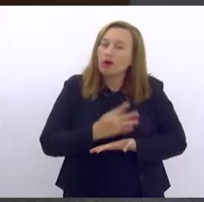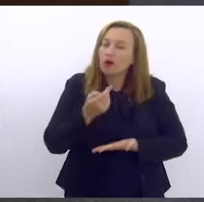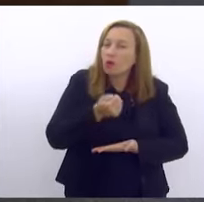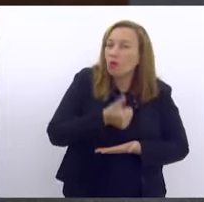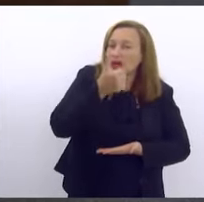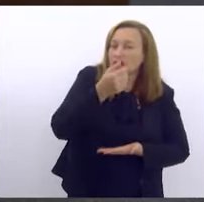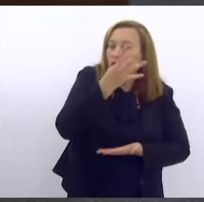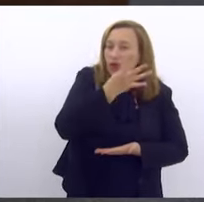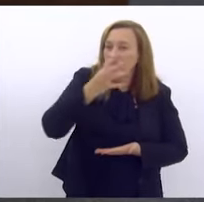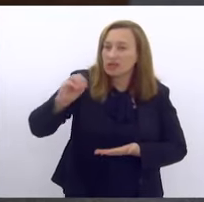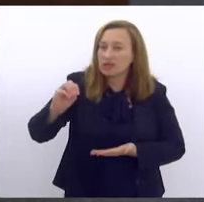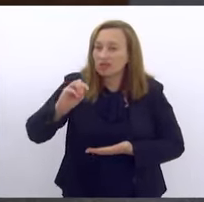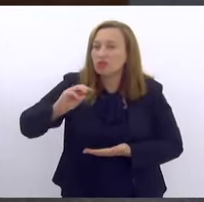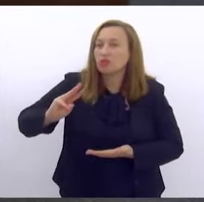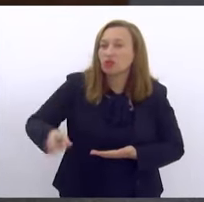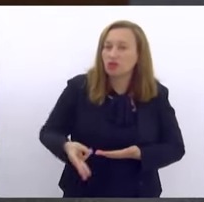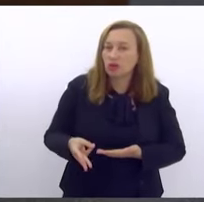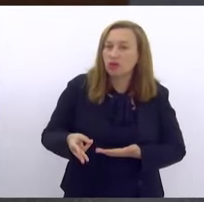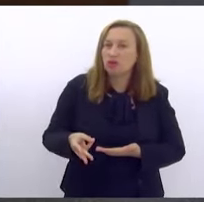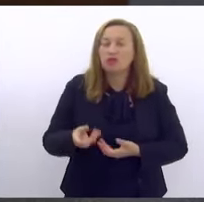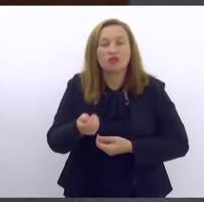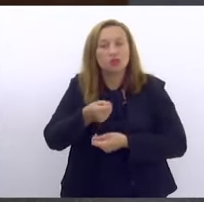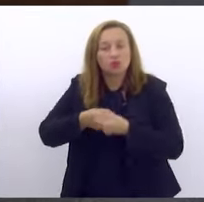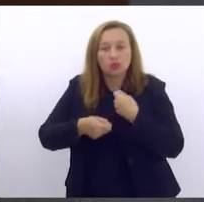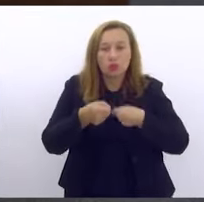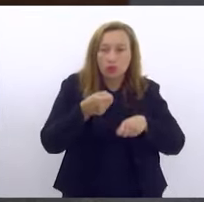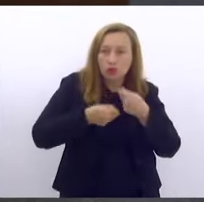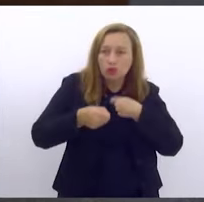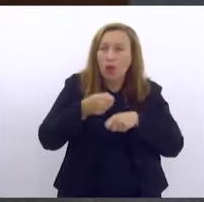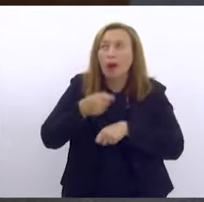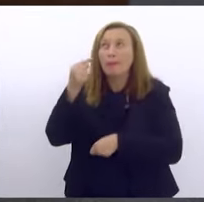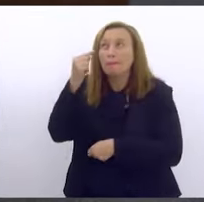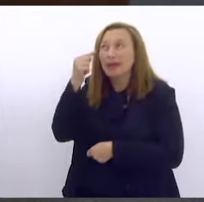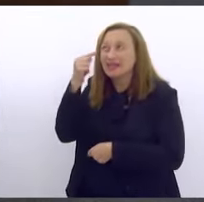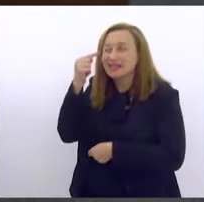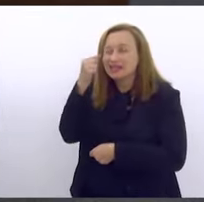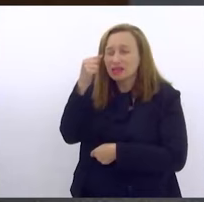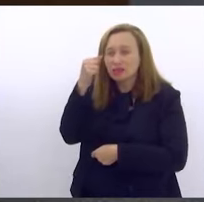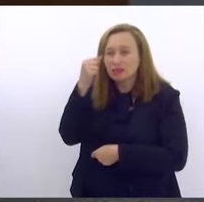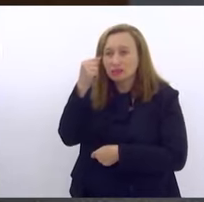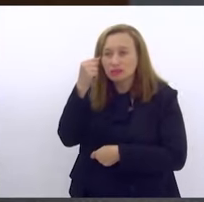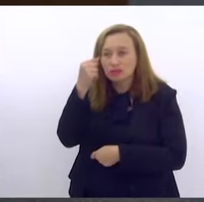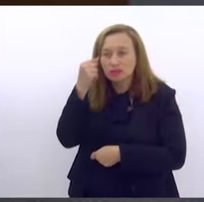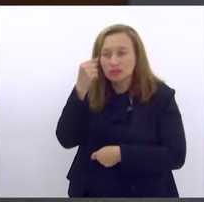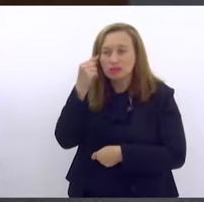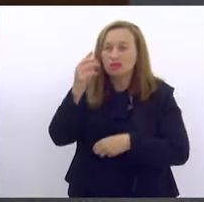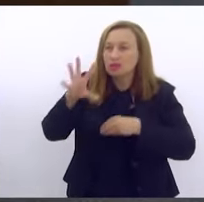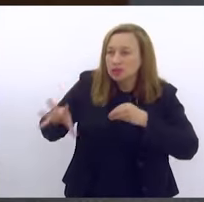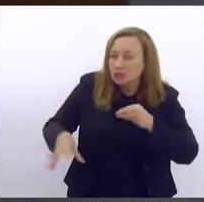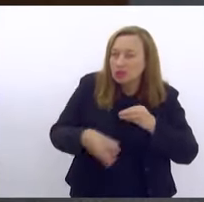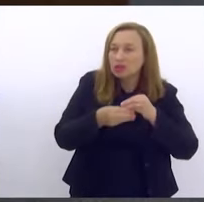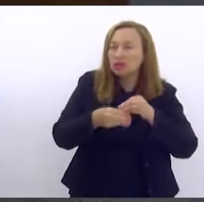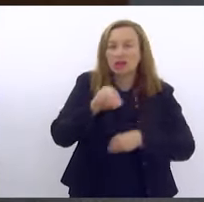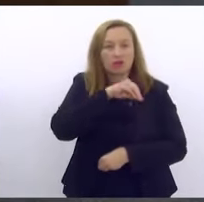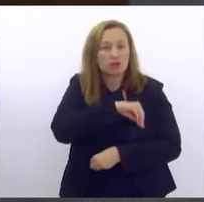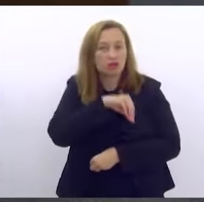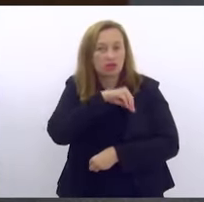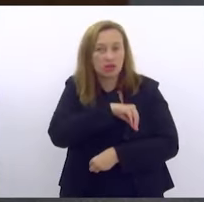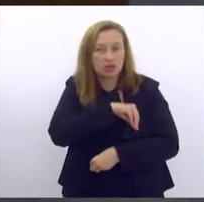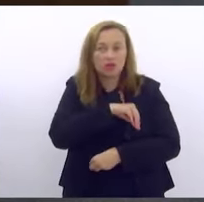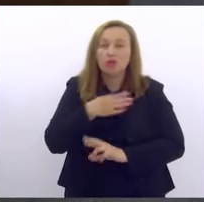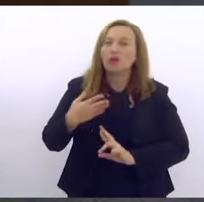milhões. Vamos fazer uma mesa de negociação, pensando um calendário de integralização do piso, tendo